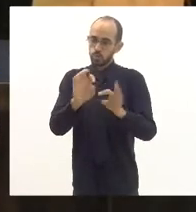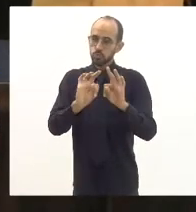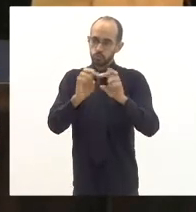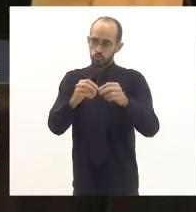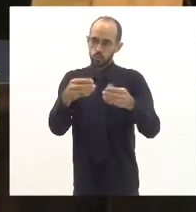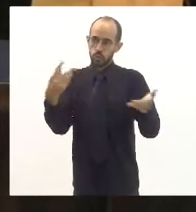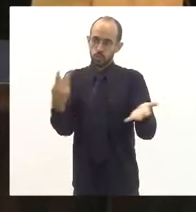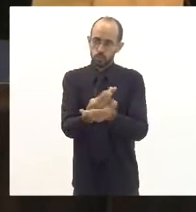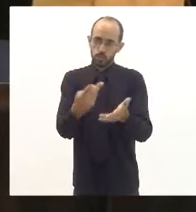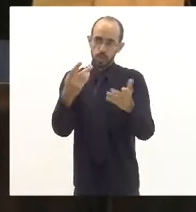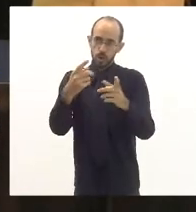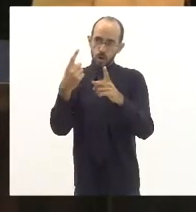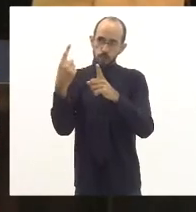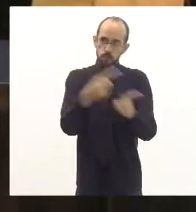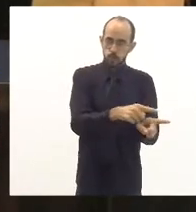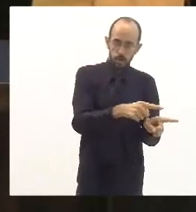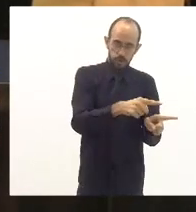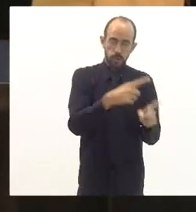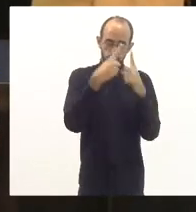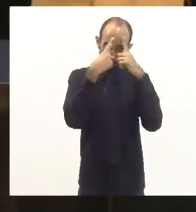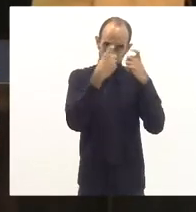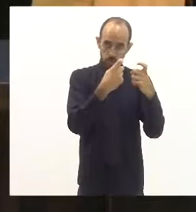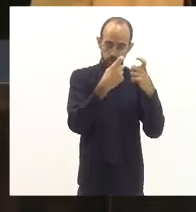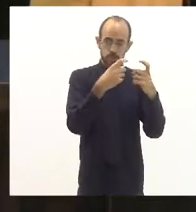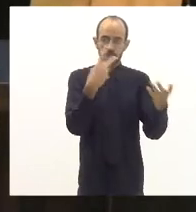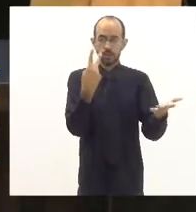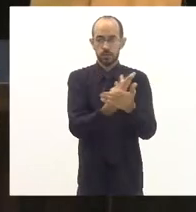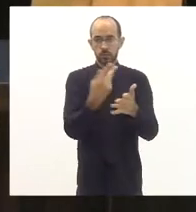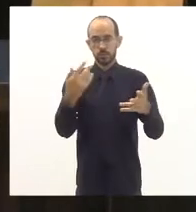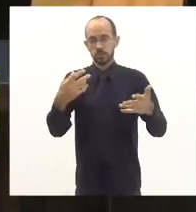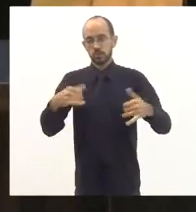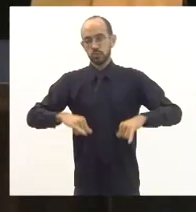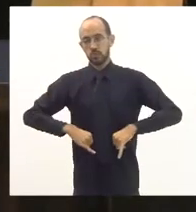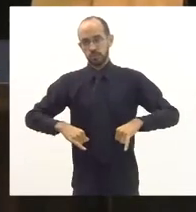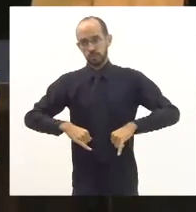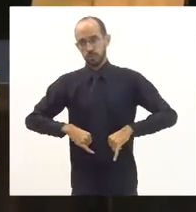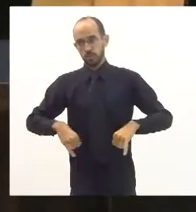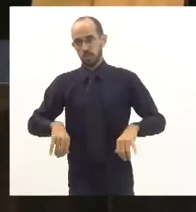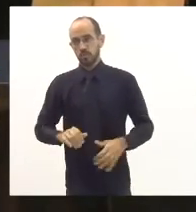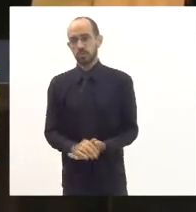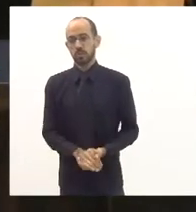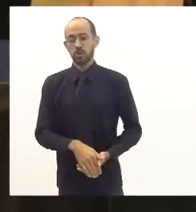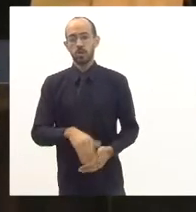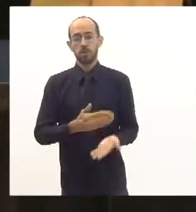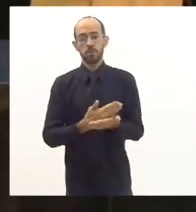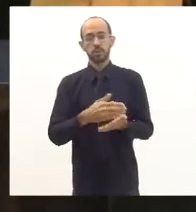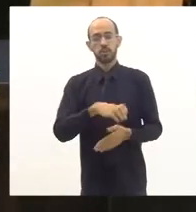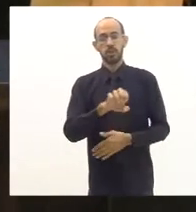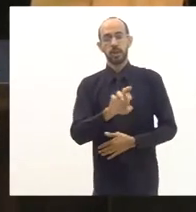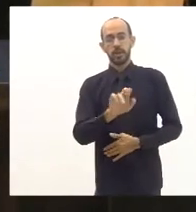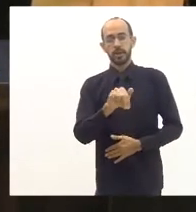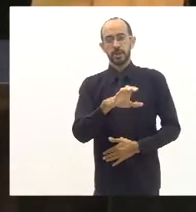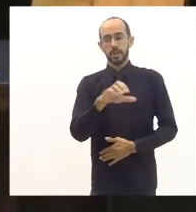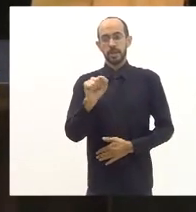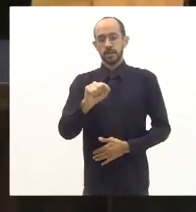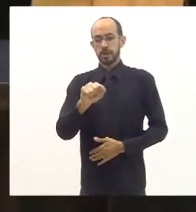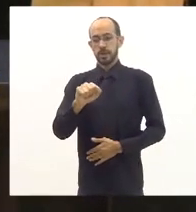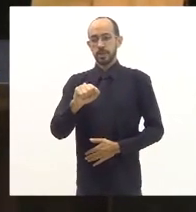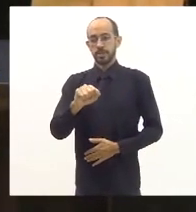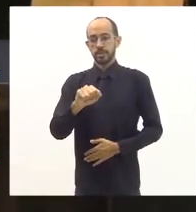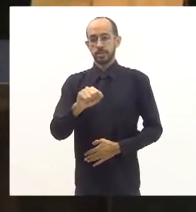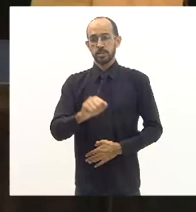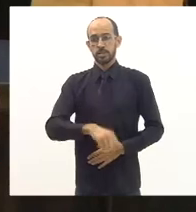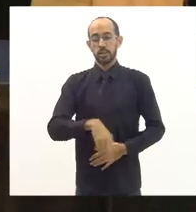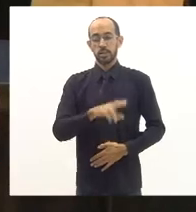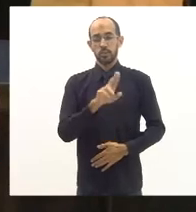a agressão que cada uma sofreu. Então, eu começo com a Érica Alcântara. Ela sofreu uma discriminação na